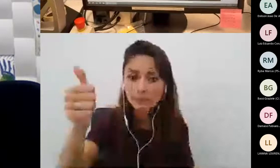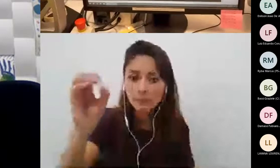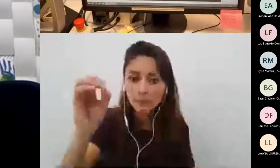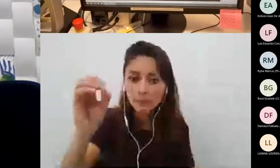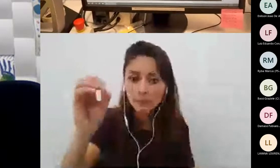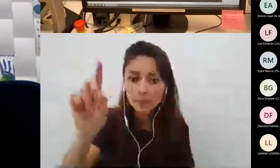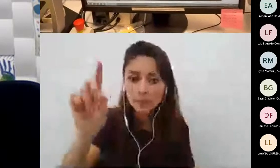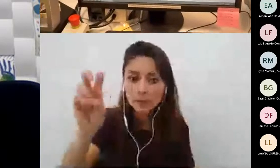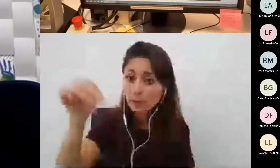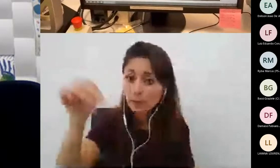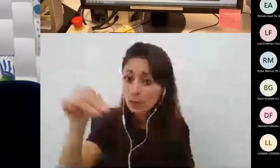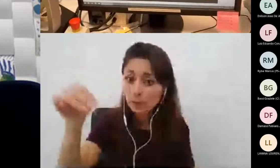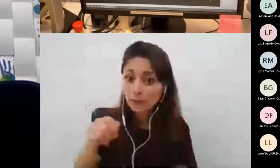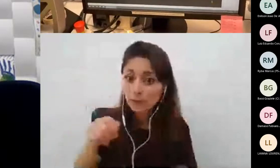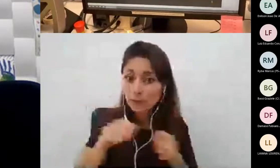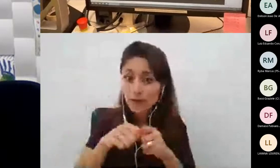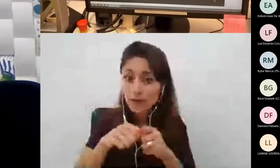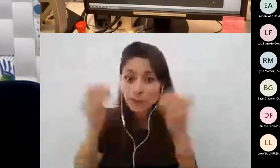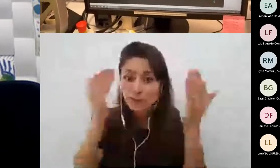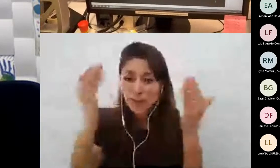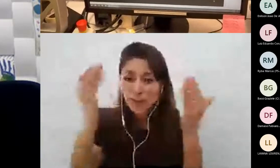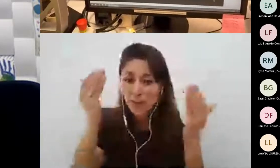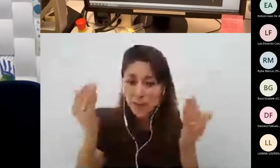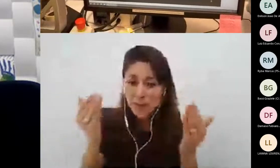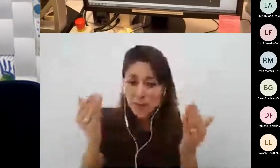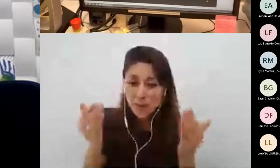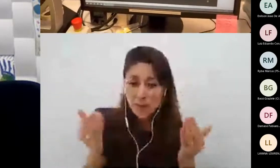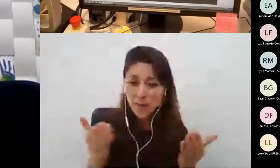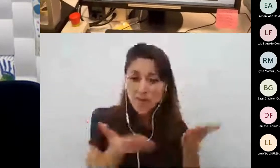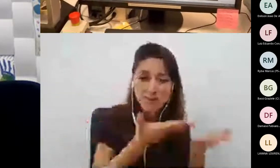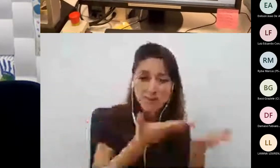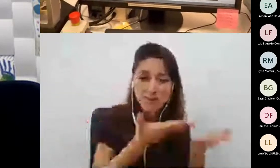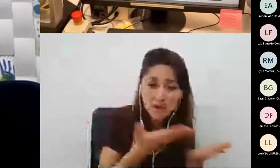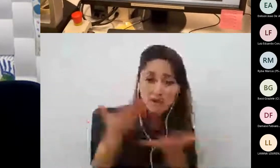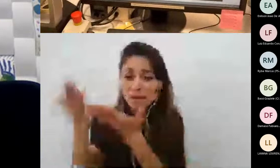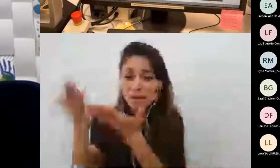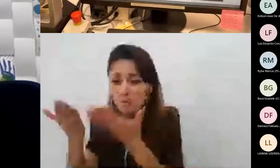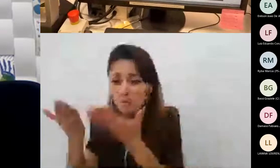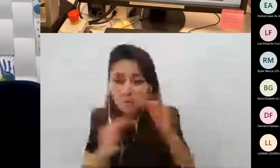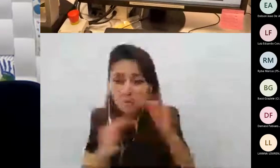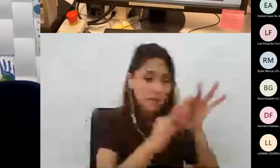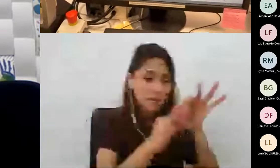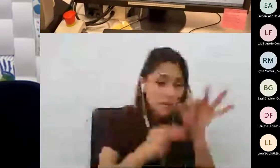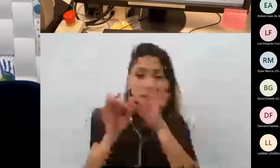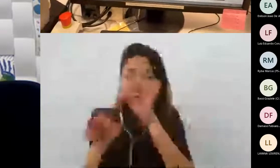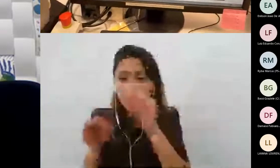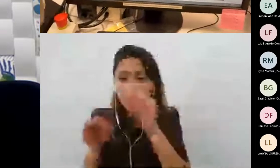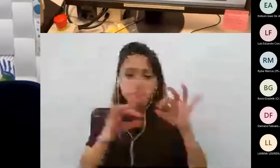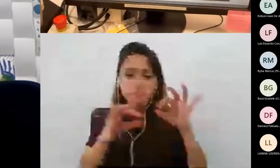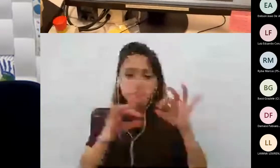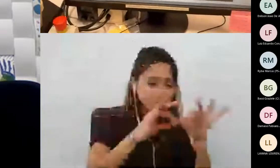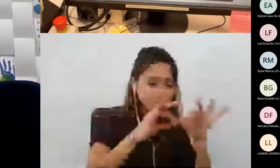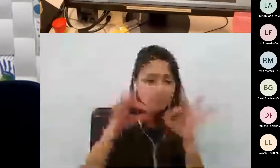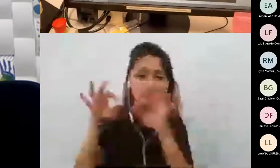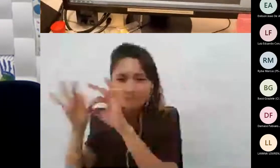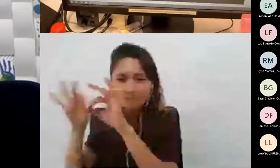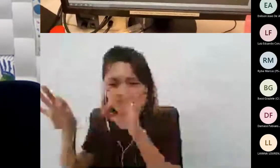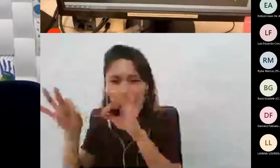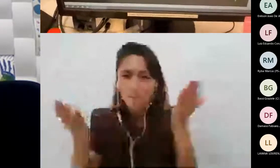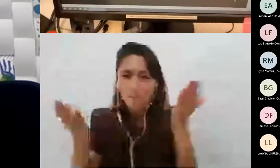comparação da medição do modelo físico para o modelo matemático. Viu? Aqui um